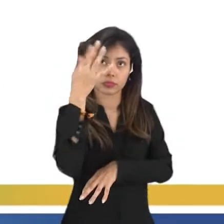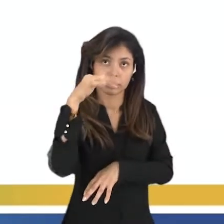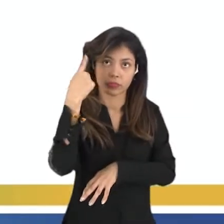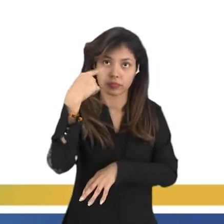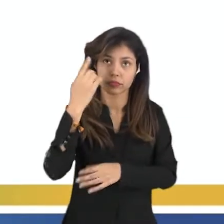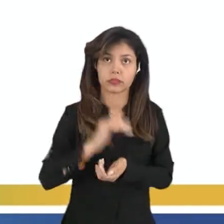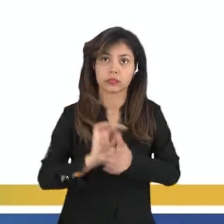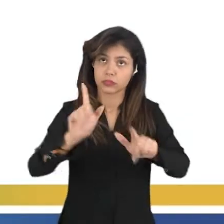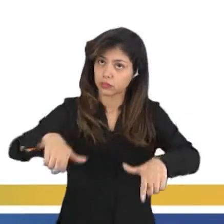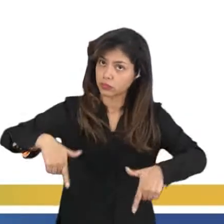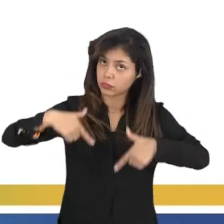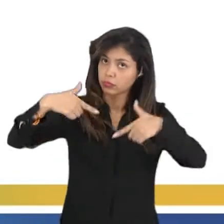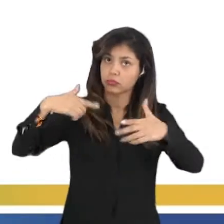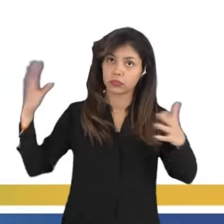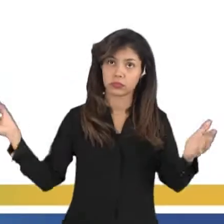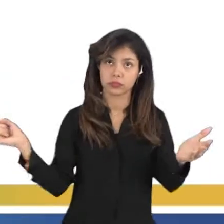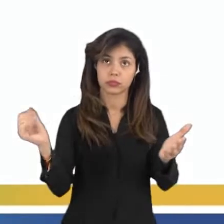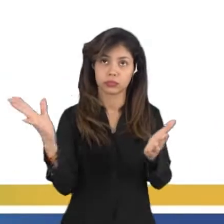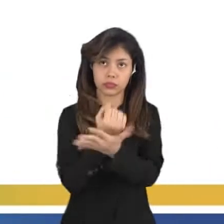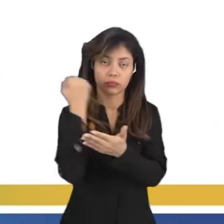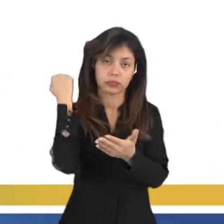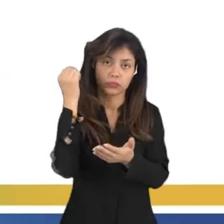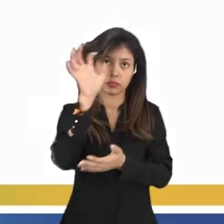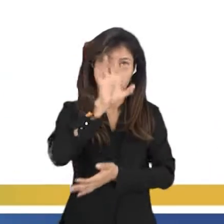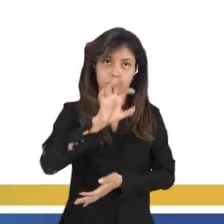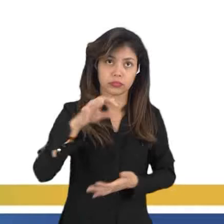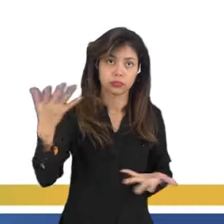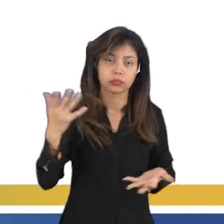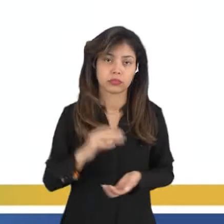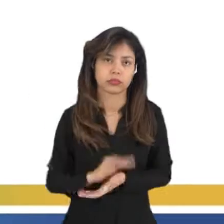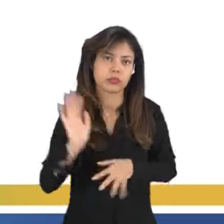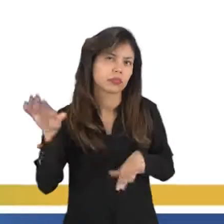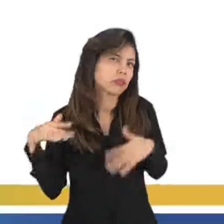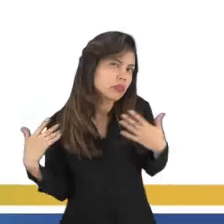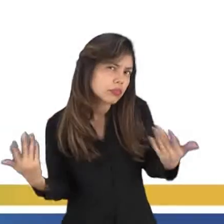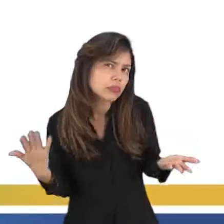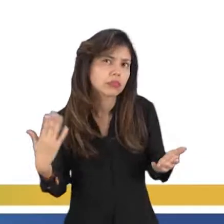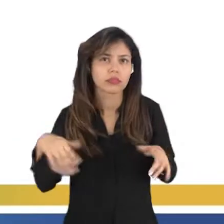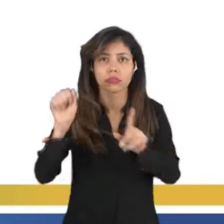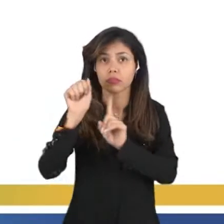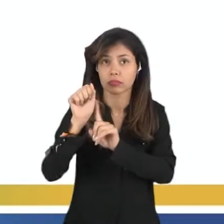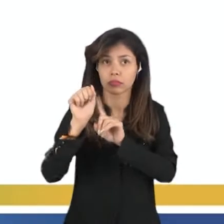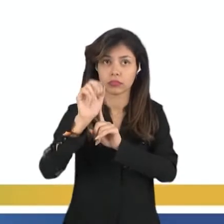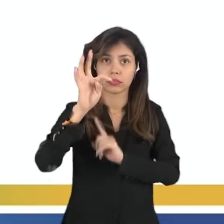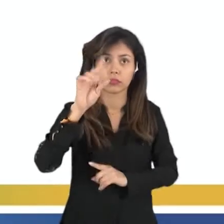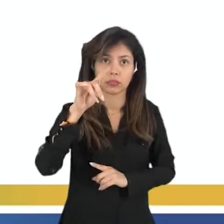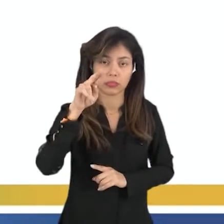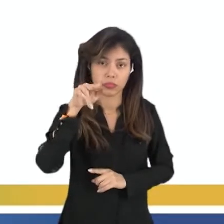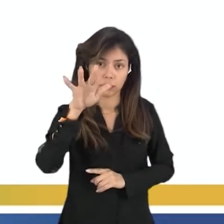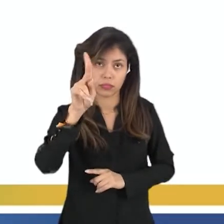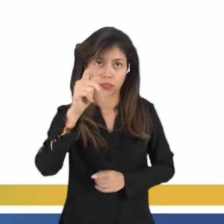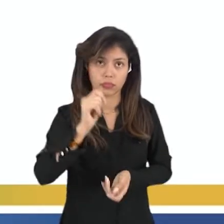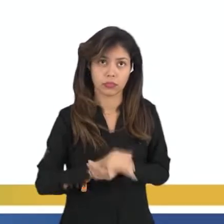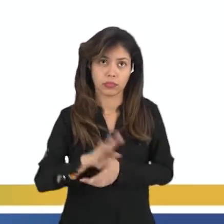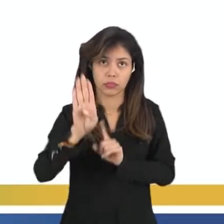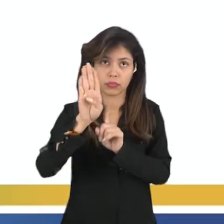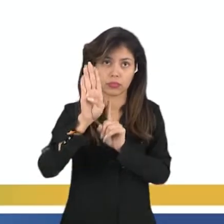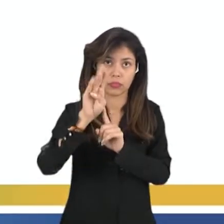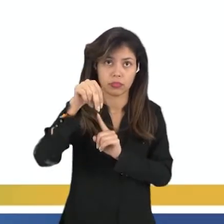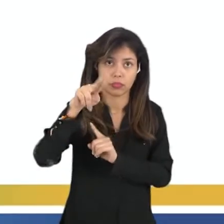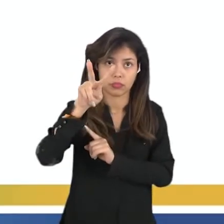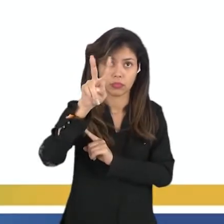Espanha que luta pela independência na região. Que região é essa? Letra A, da Catalunha. Letra